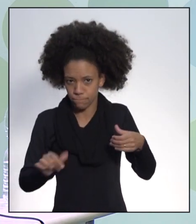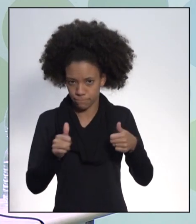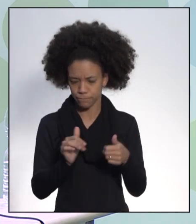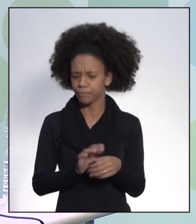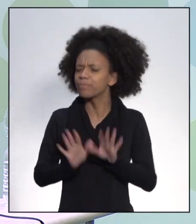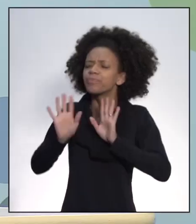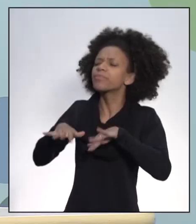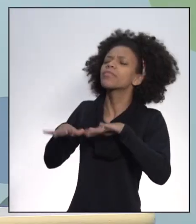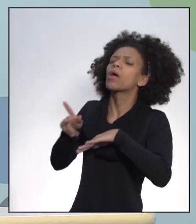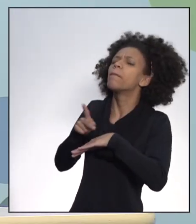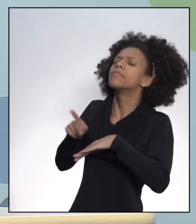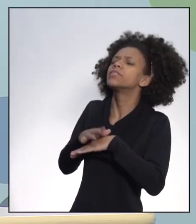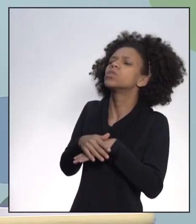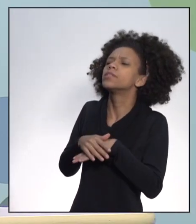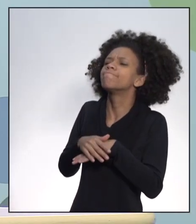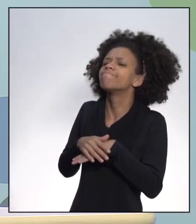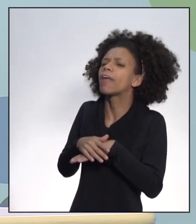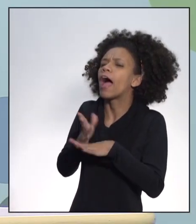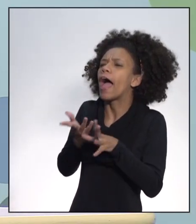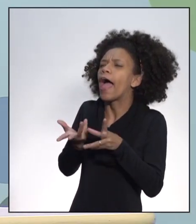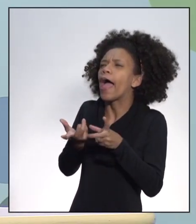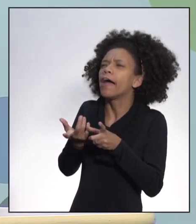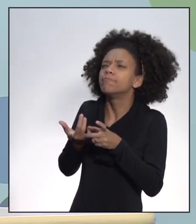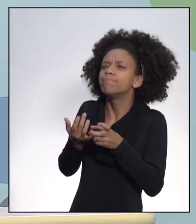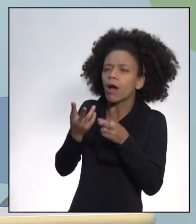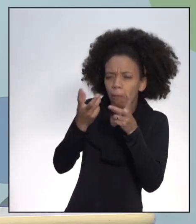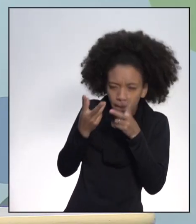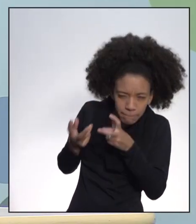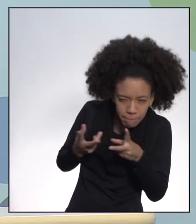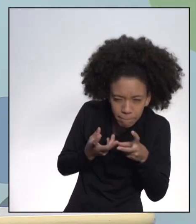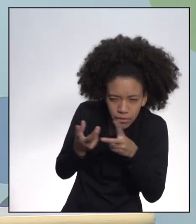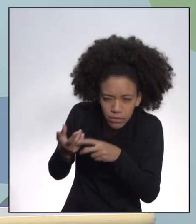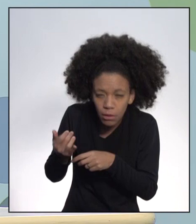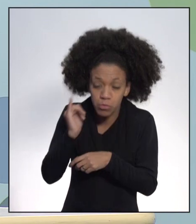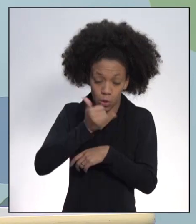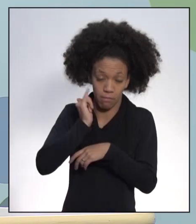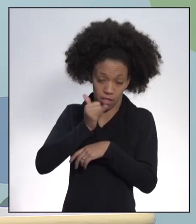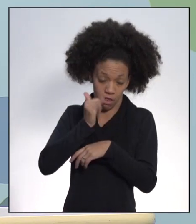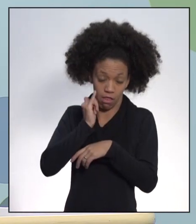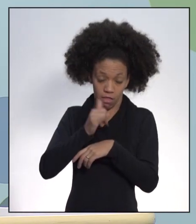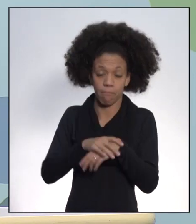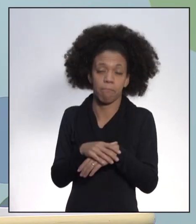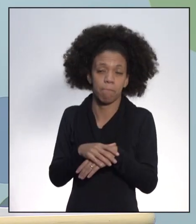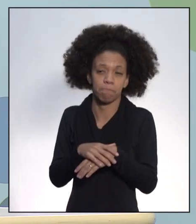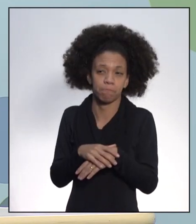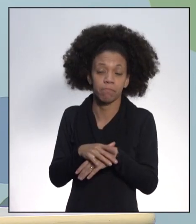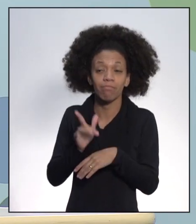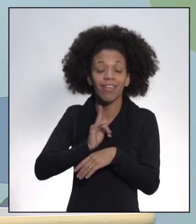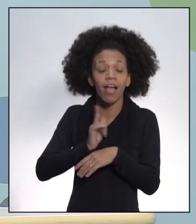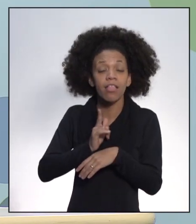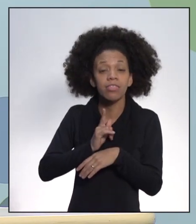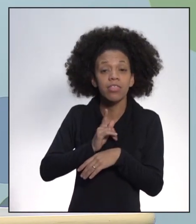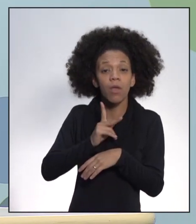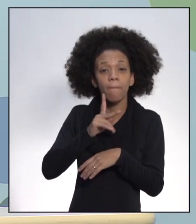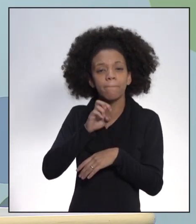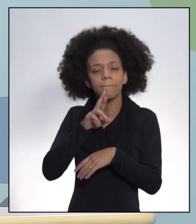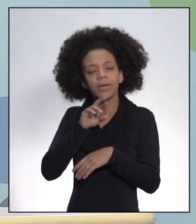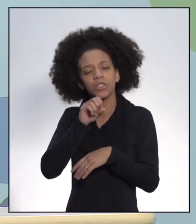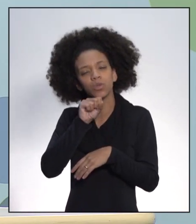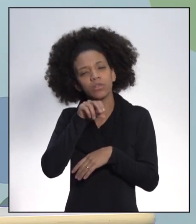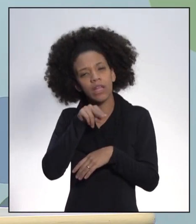Ô, professor, Sim, claro. fazendo uma observação sobre o narrador, temos o personagem Brás Cubas,